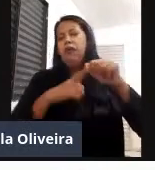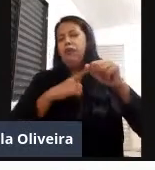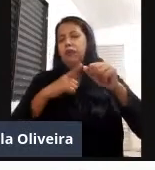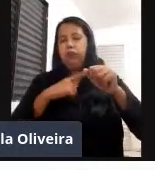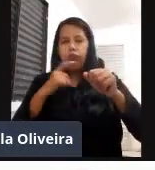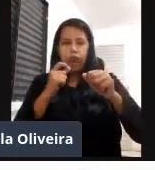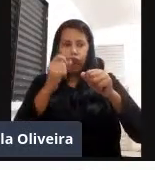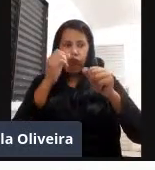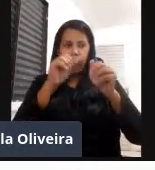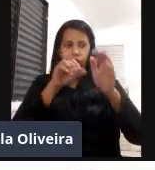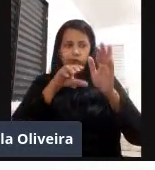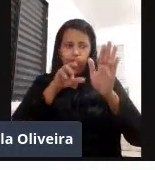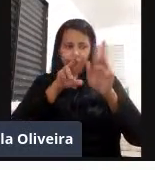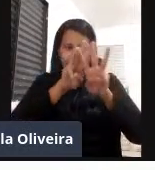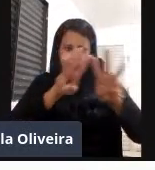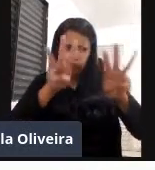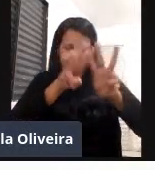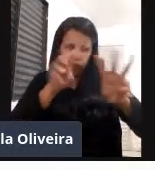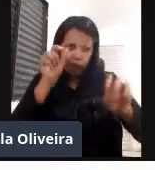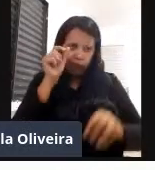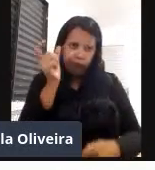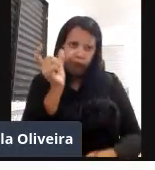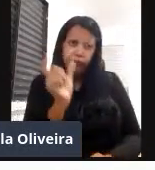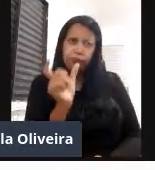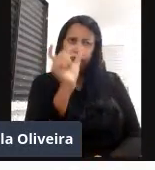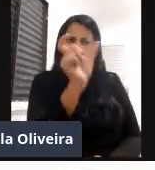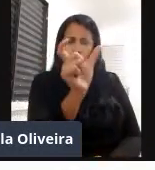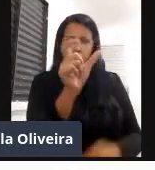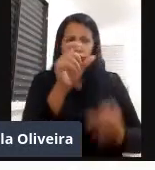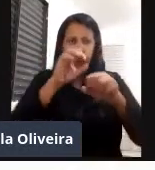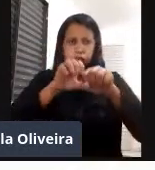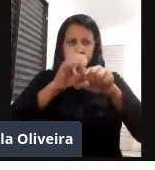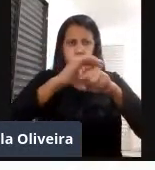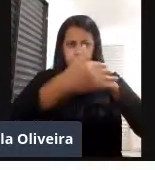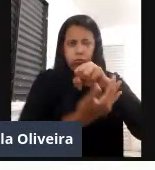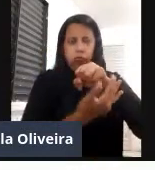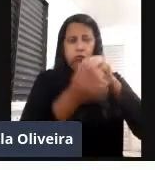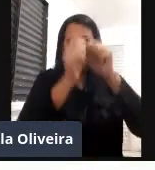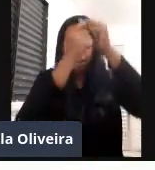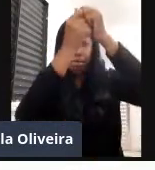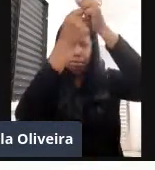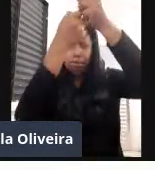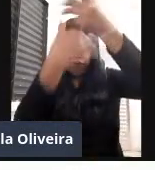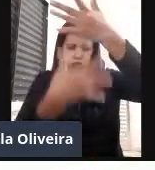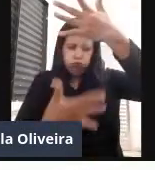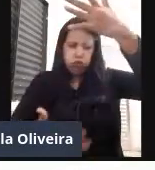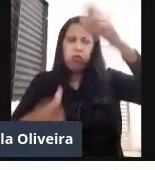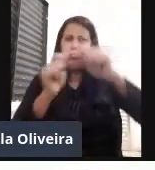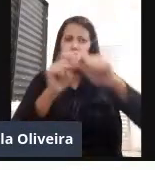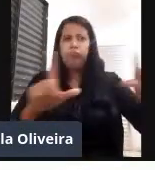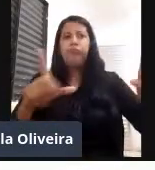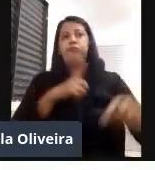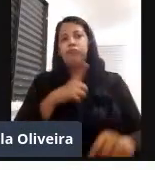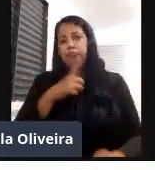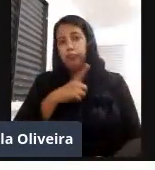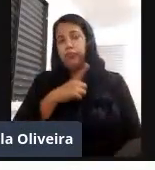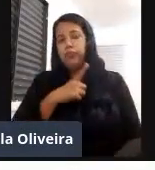muita coisa sendo produzida, porque diferente quando a gente estava ali